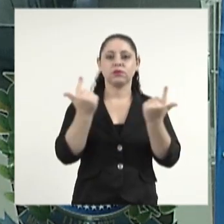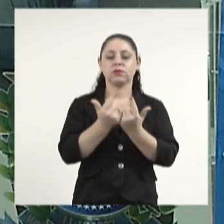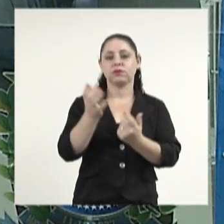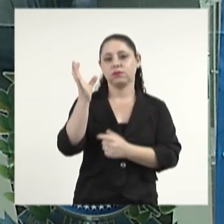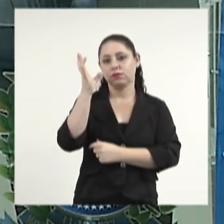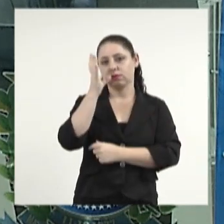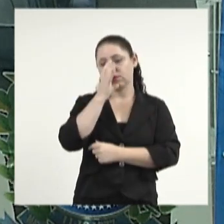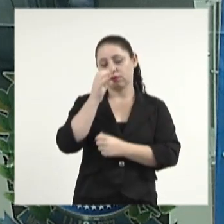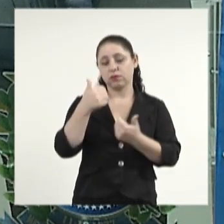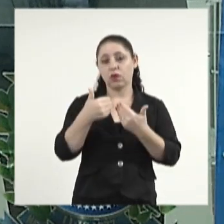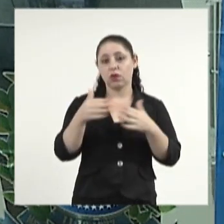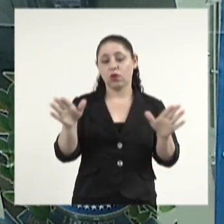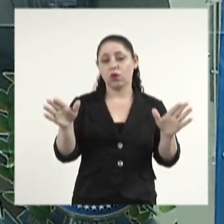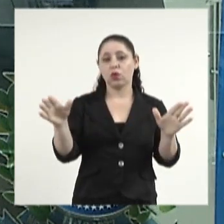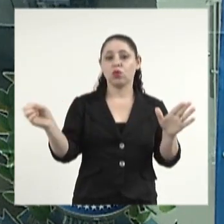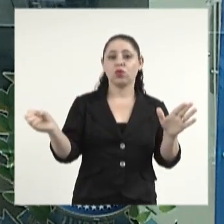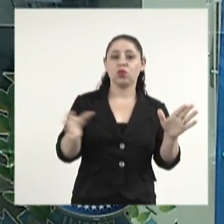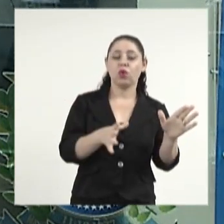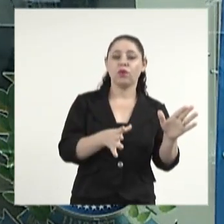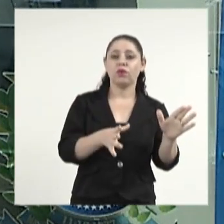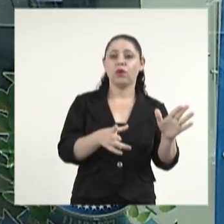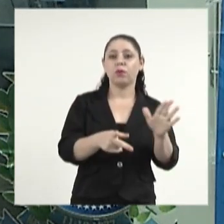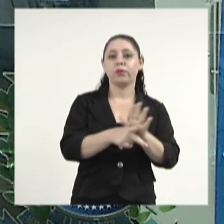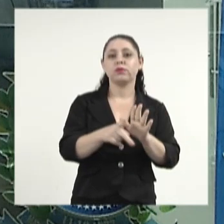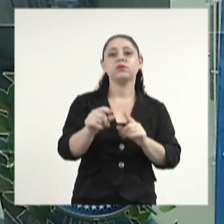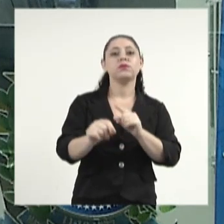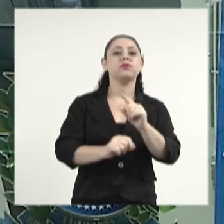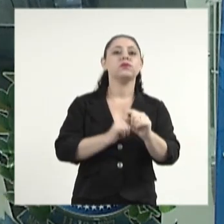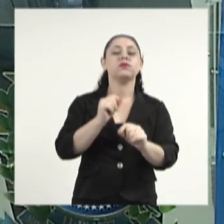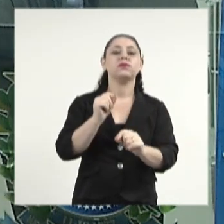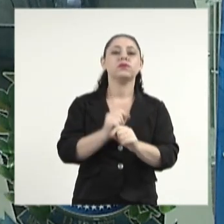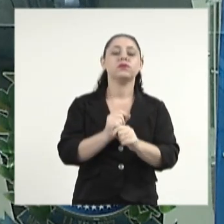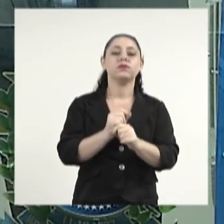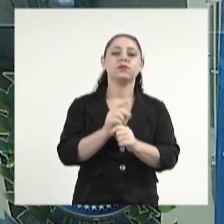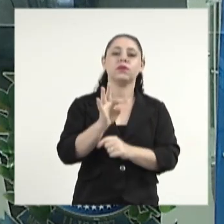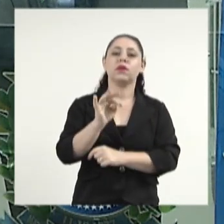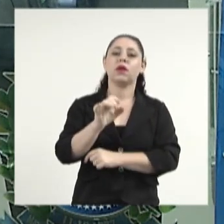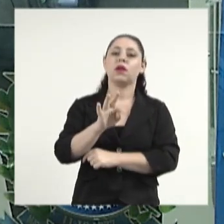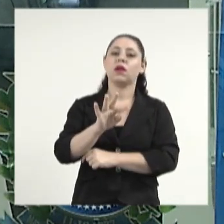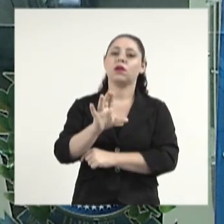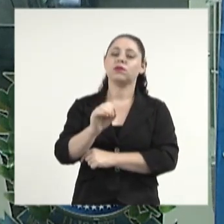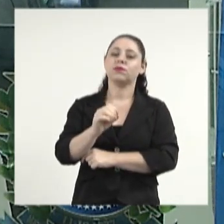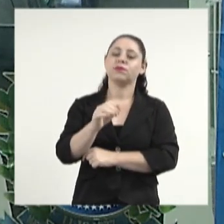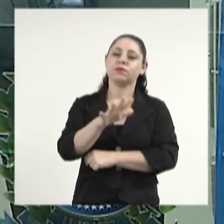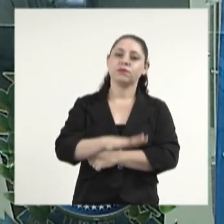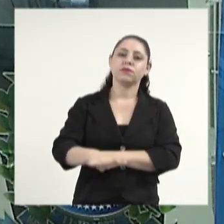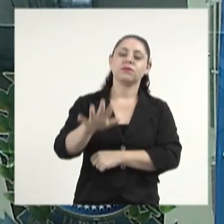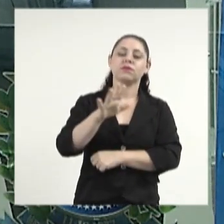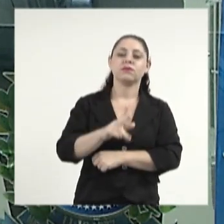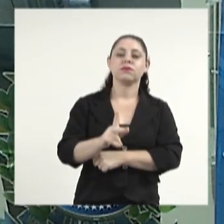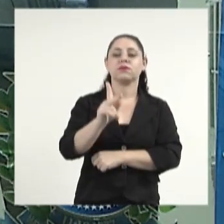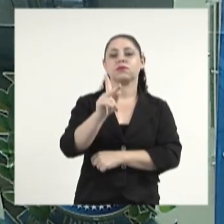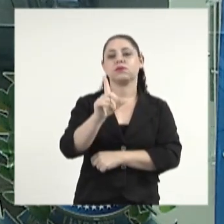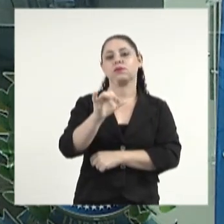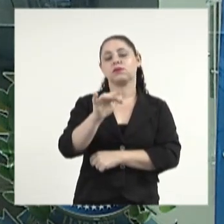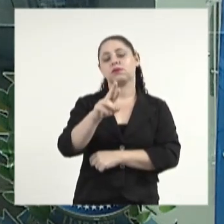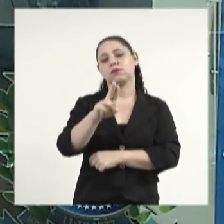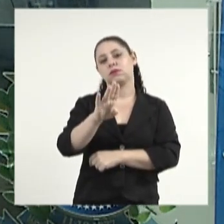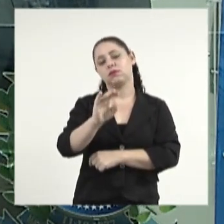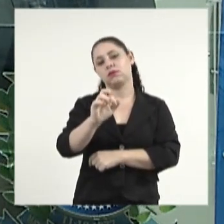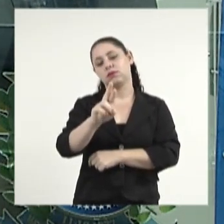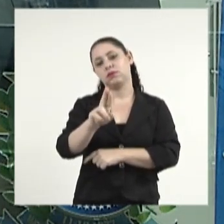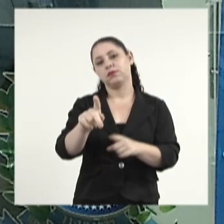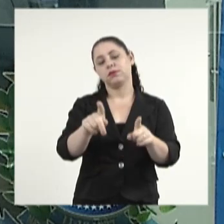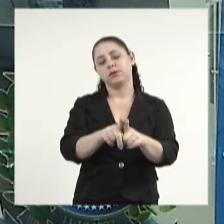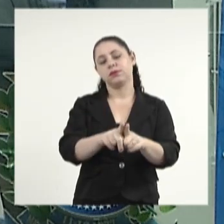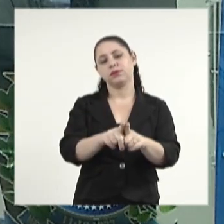vai conferir a estreia da nova edição do nosso Talento Regional, com o Kleber Alildes, a Jana Garcia e também